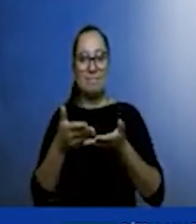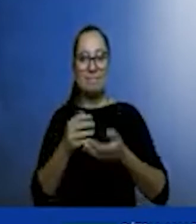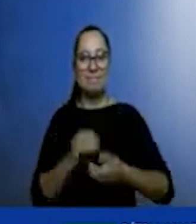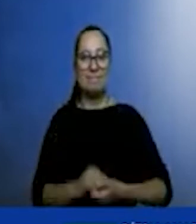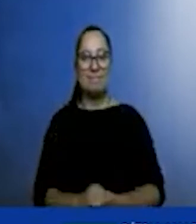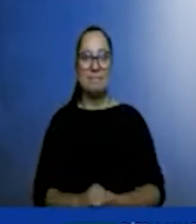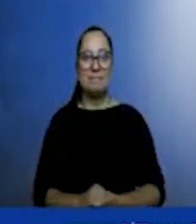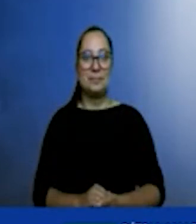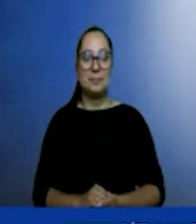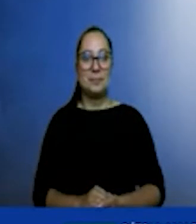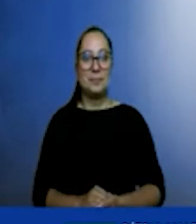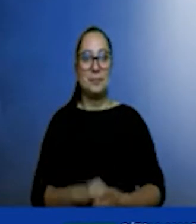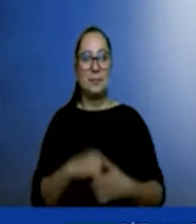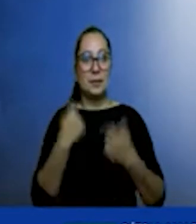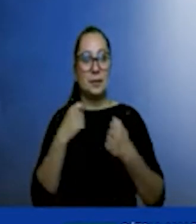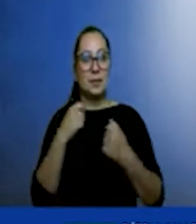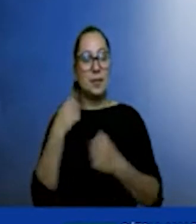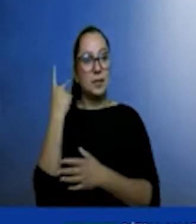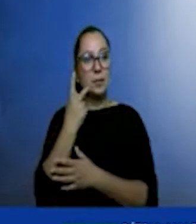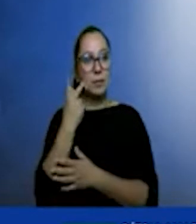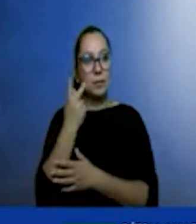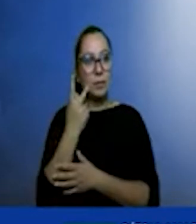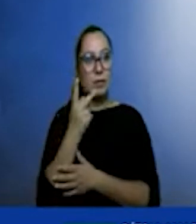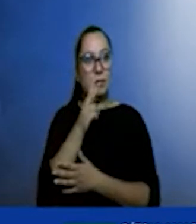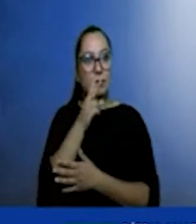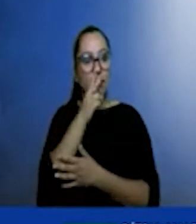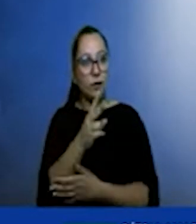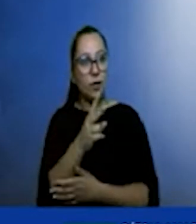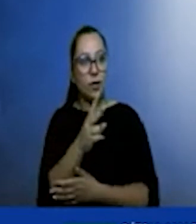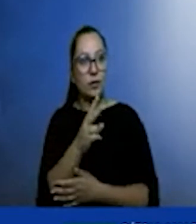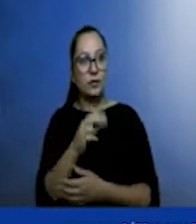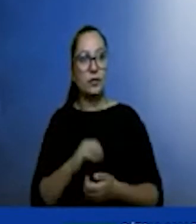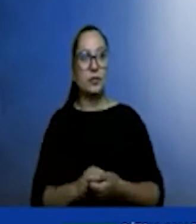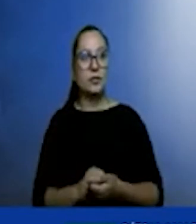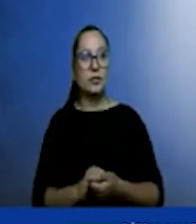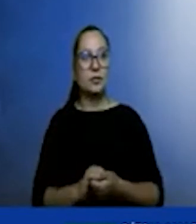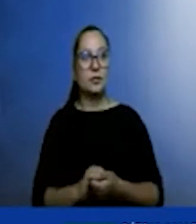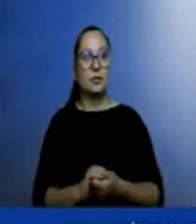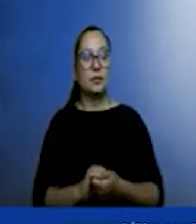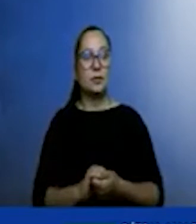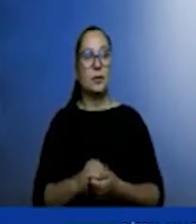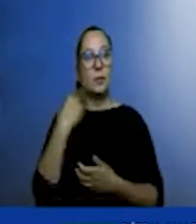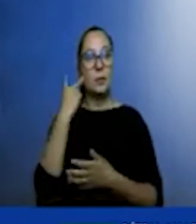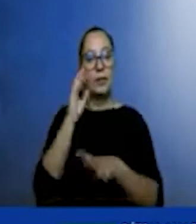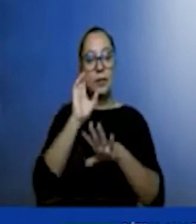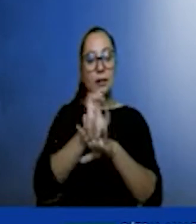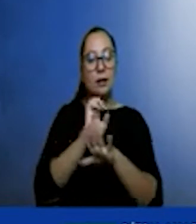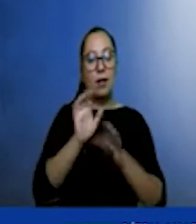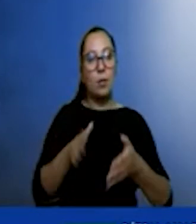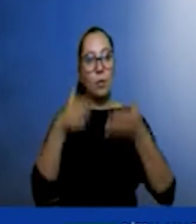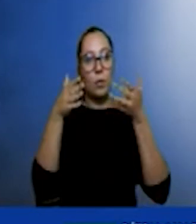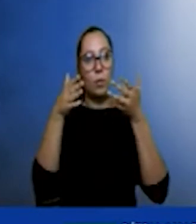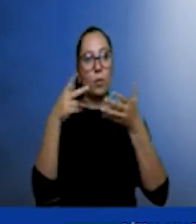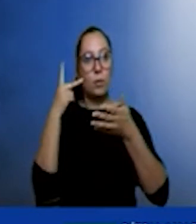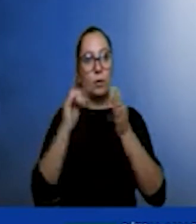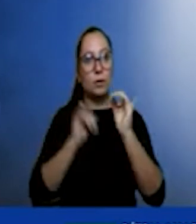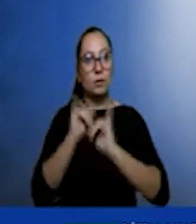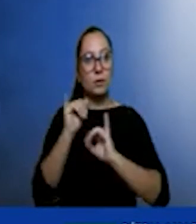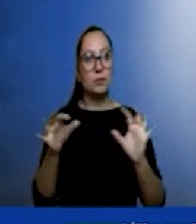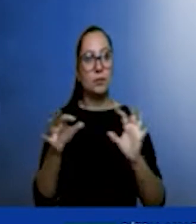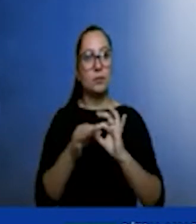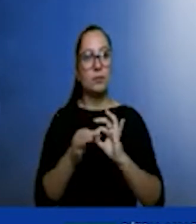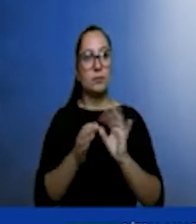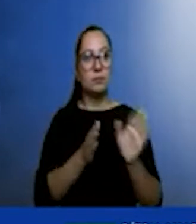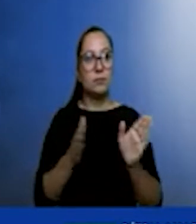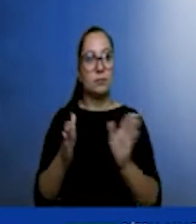que precisamos de uma política forte, uma política de Estado que promova uma política industrial rumo à